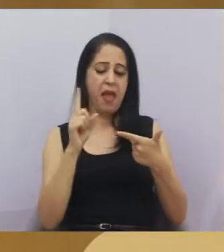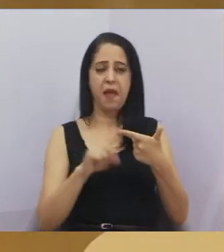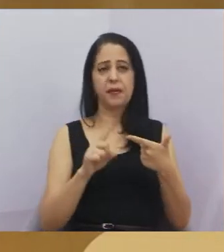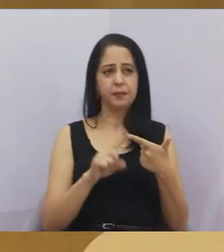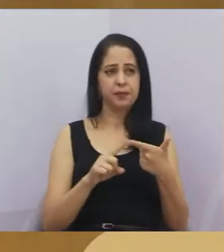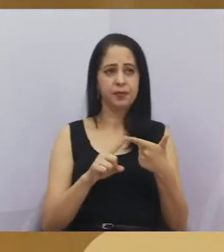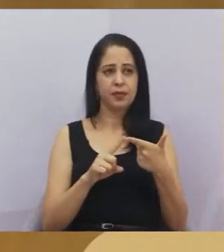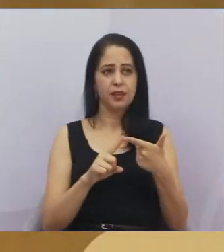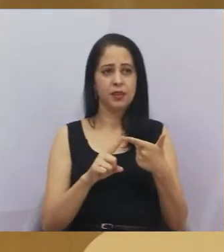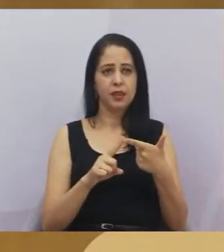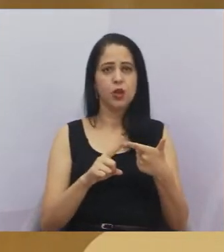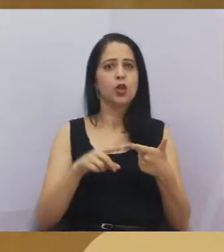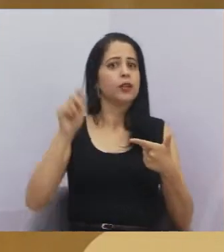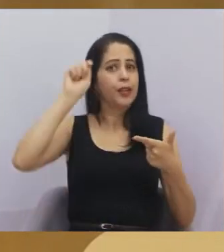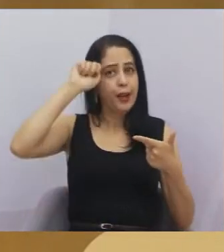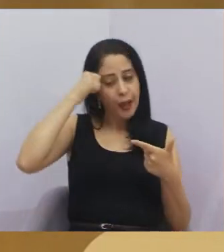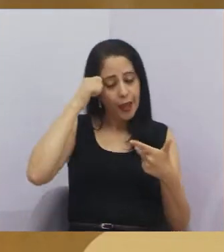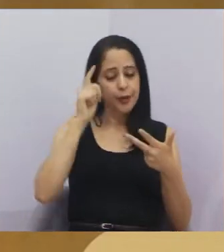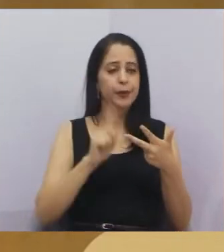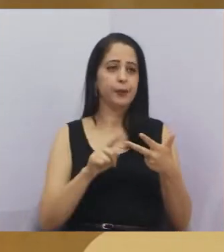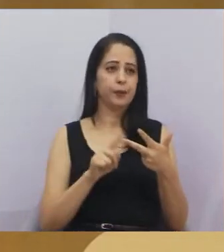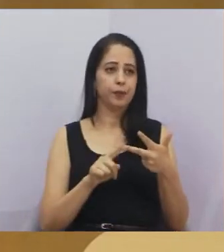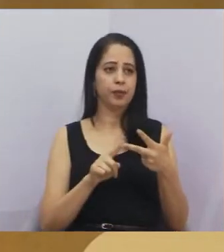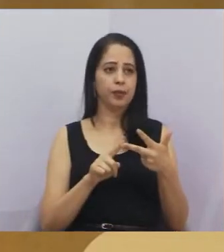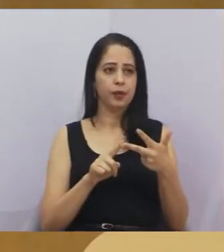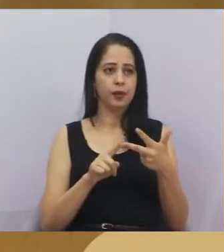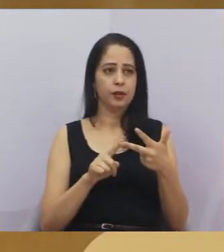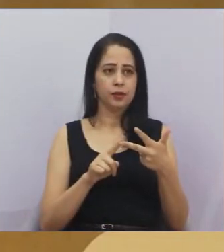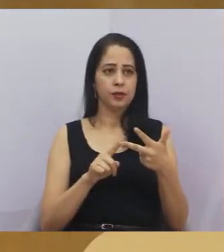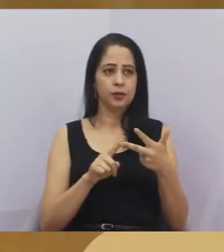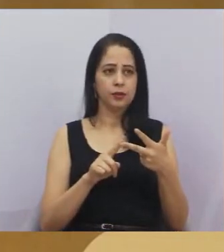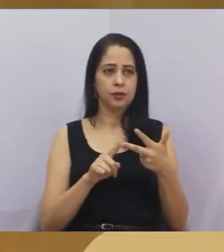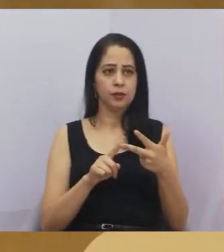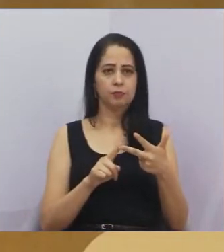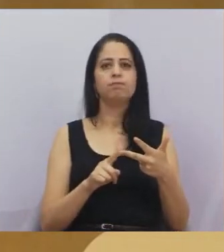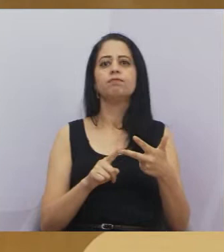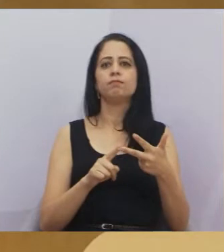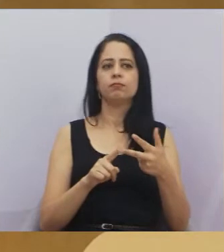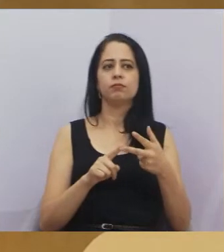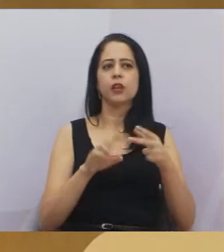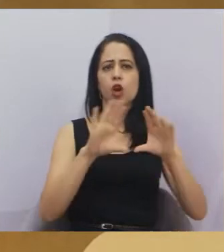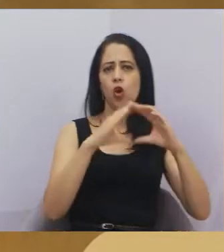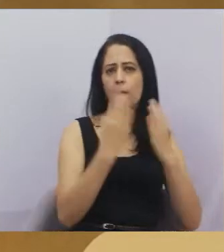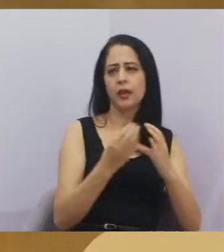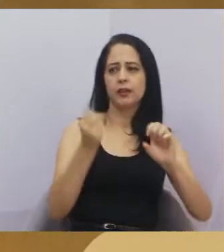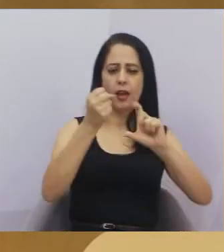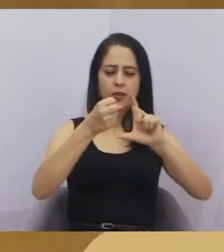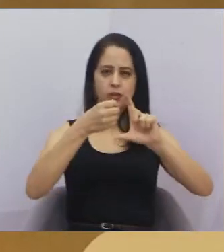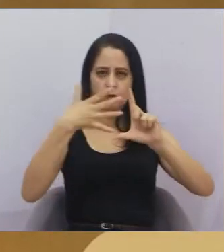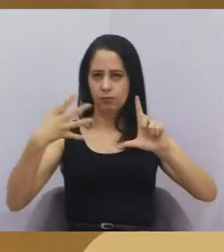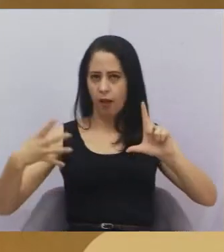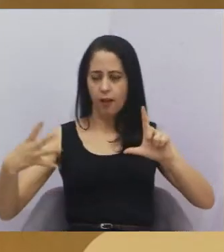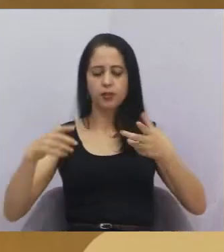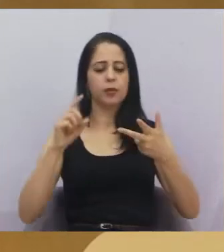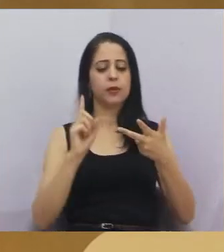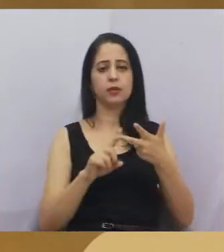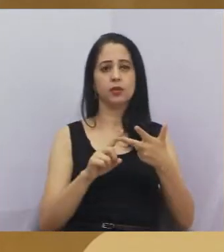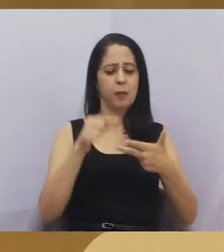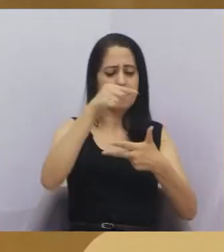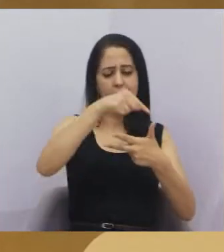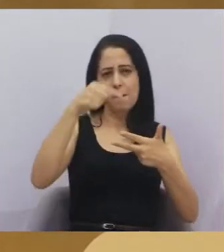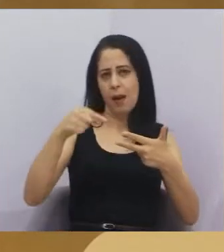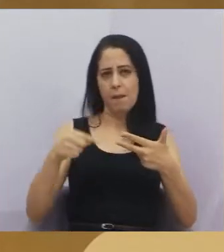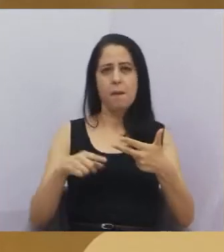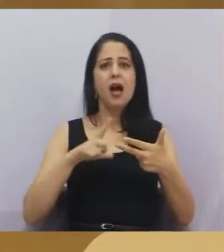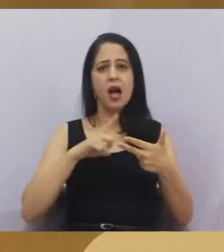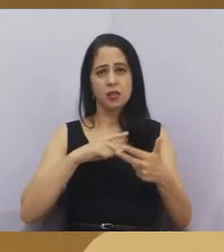relação à questão do negro, seja com relação à questão da comunidade também LGBT, e salta aos